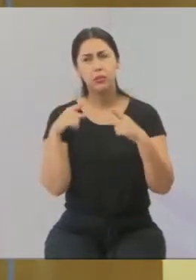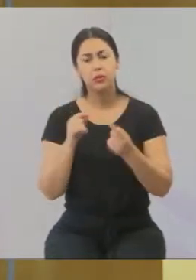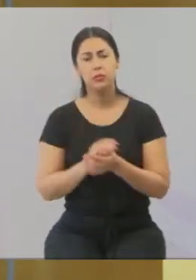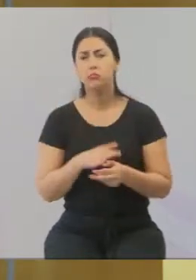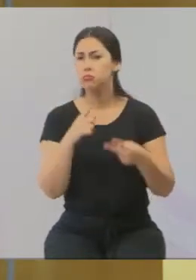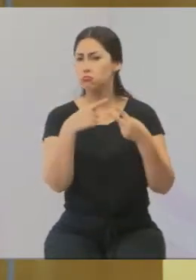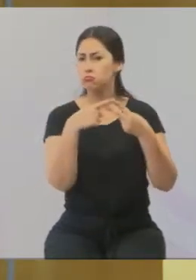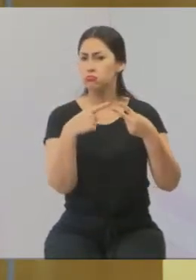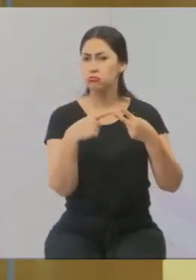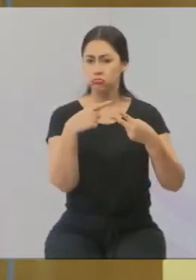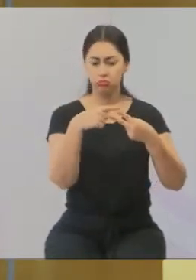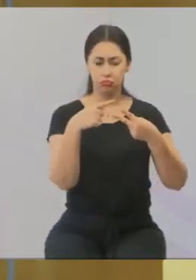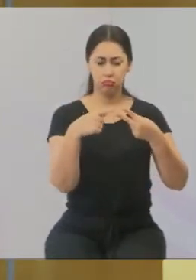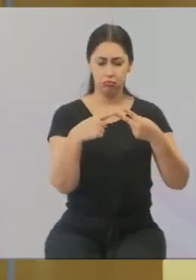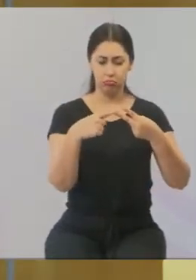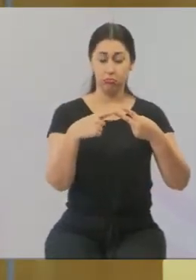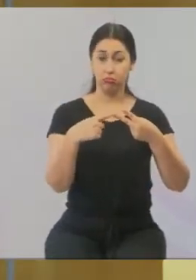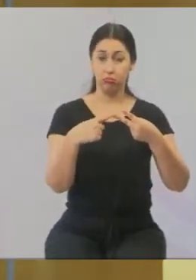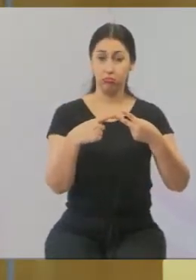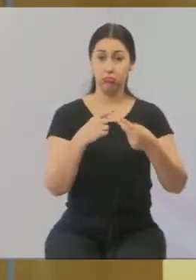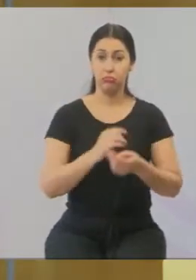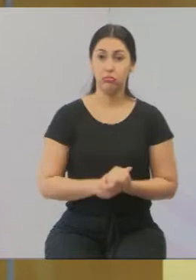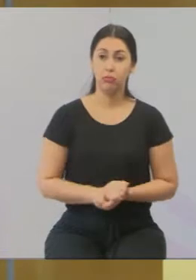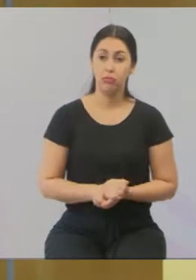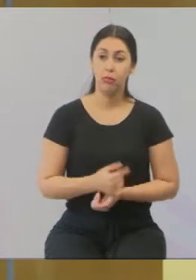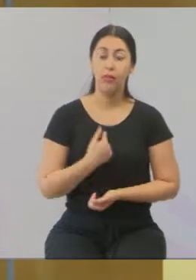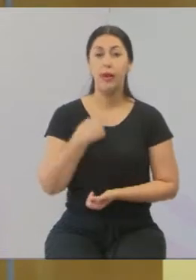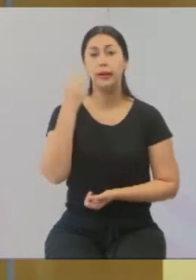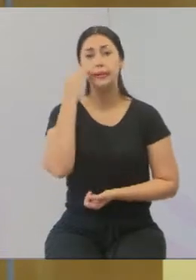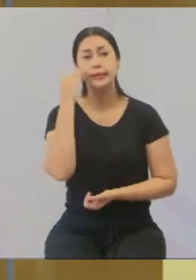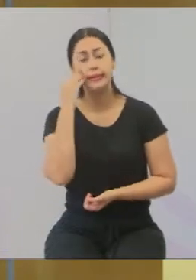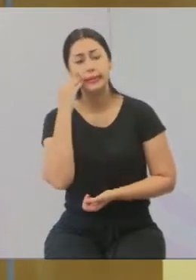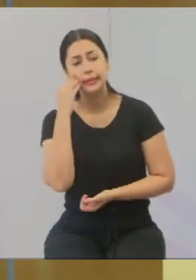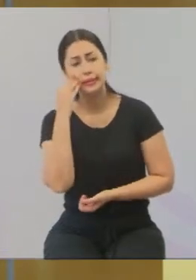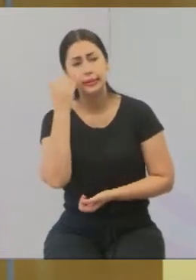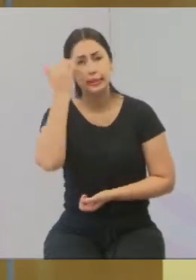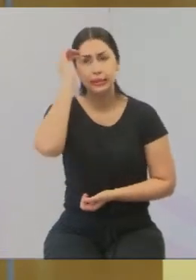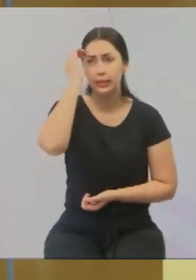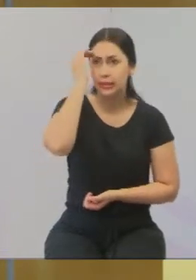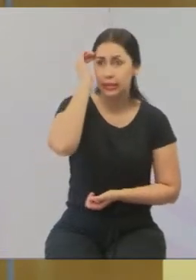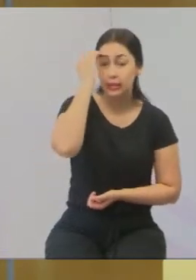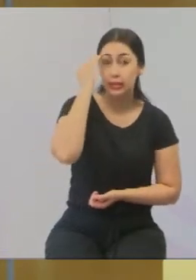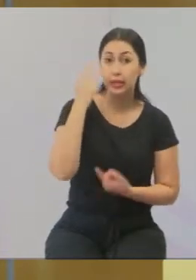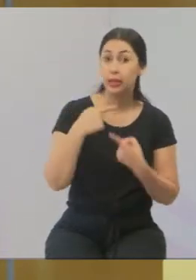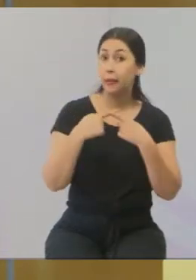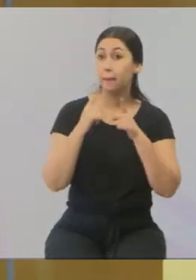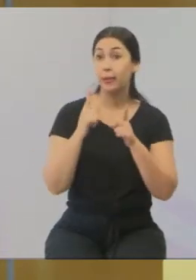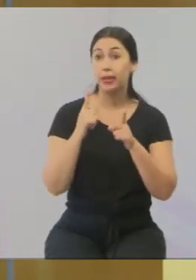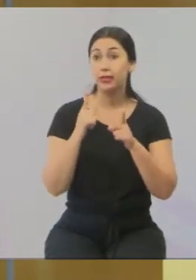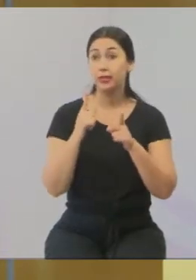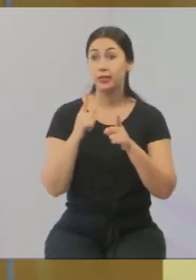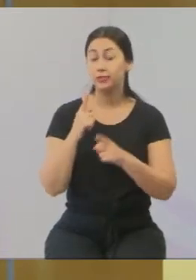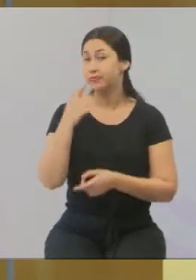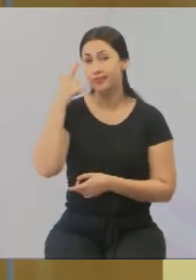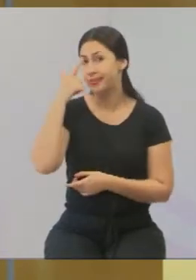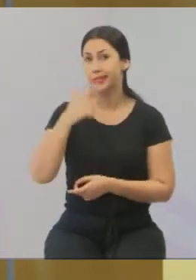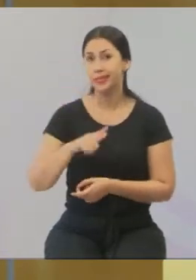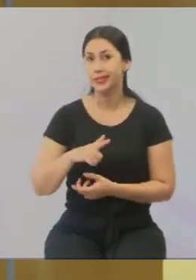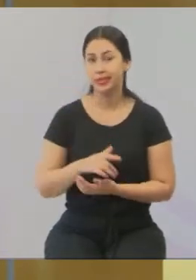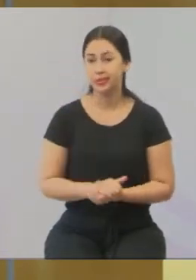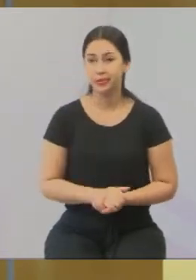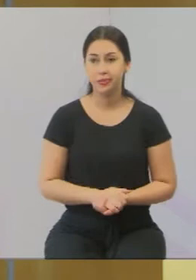pontos aqui na cidade. Eu até tentei buscar informação, mas confesso que de forma extraoficial tá